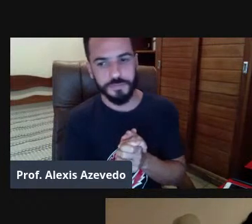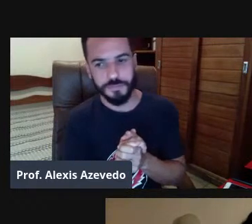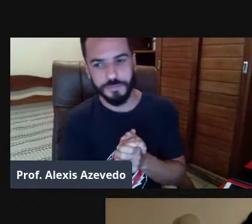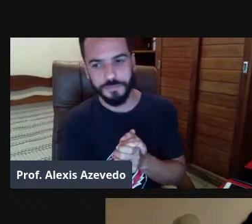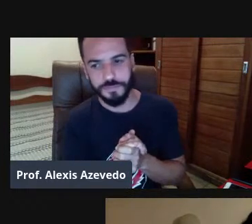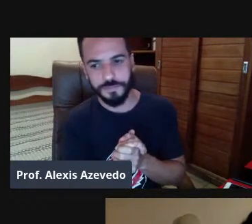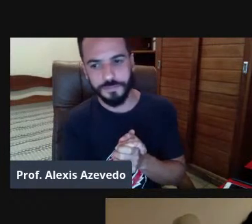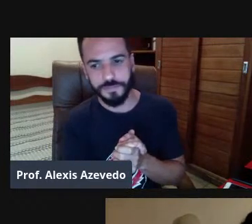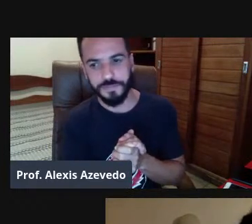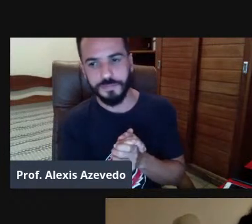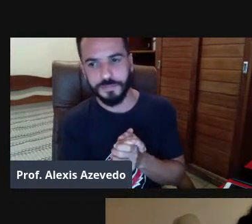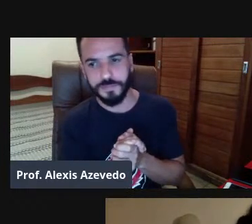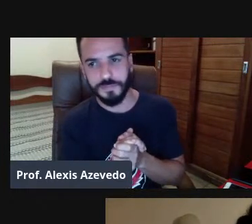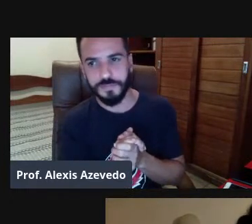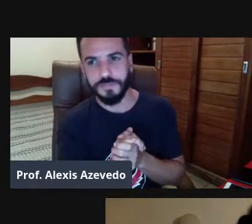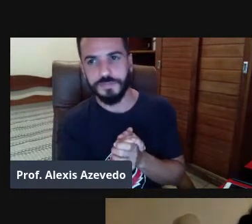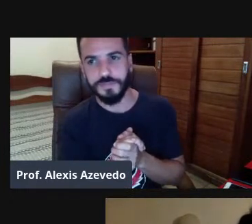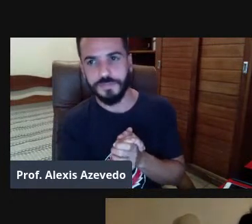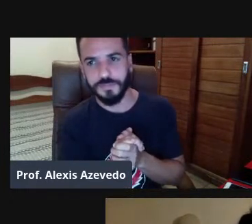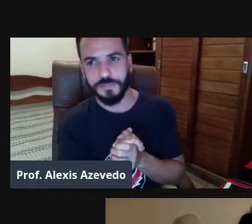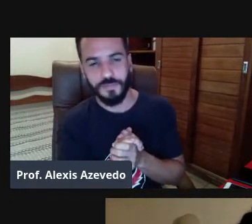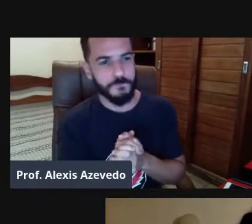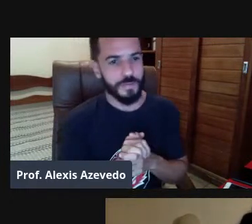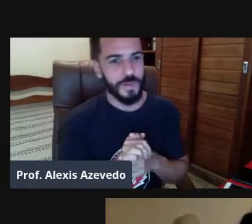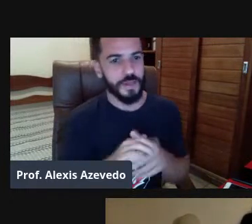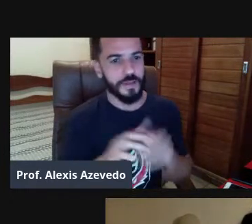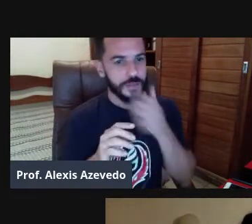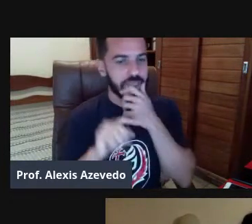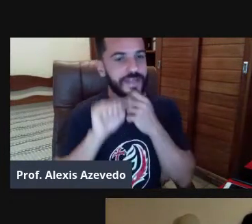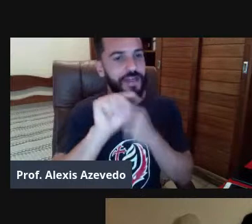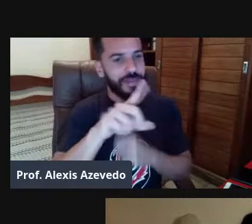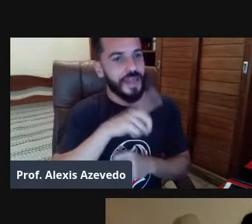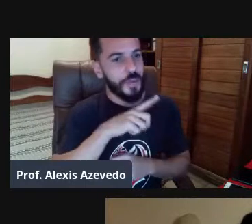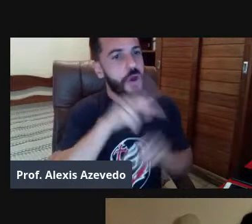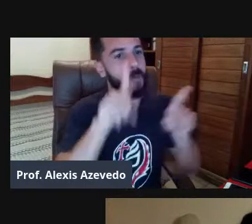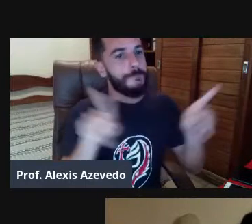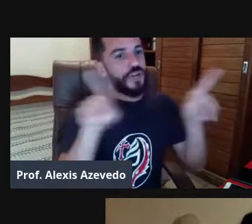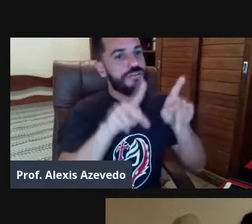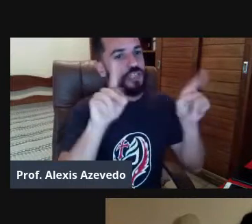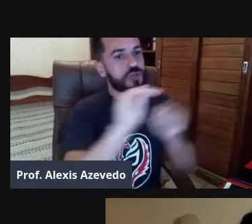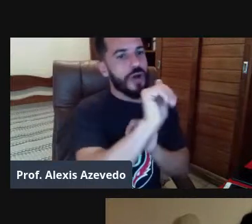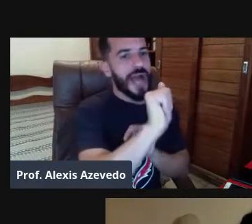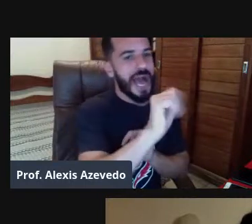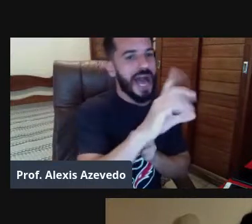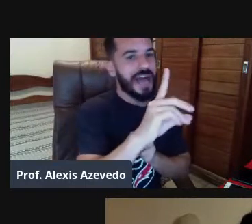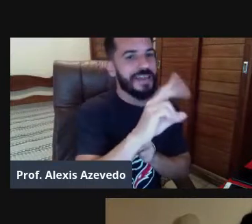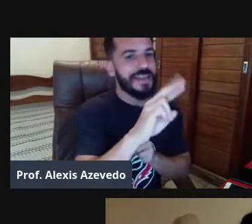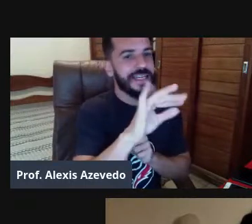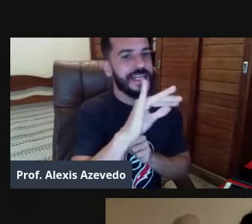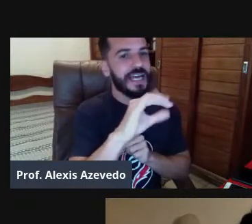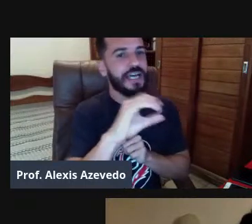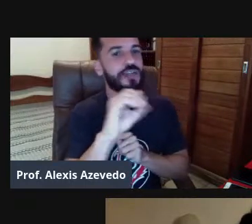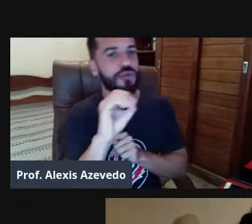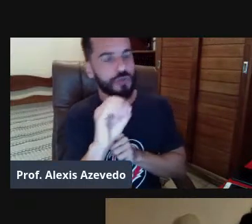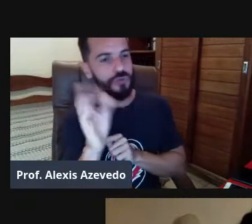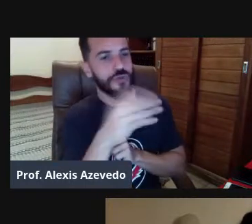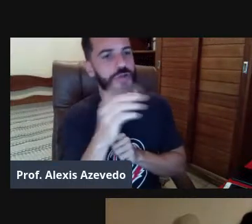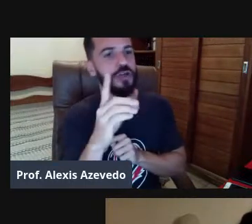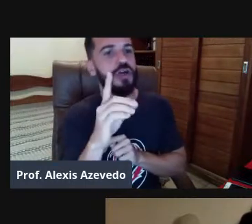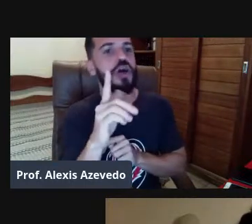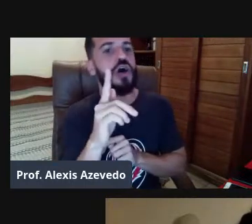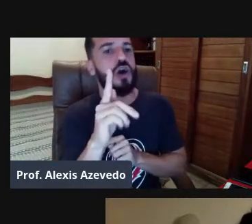gente tem o do Adriano Gomide, que está em processo, né? Tem o Gabriel, de